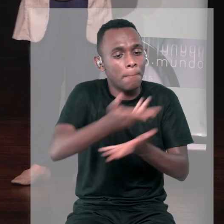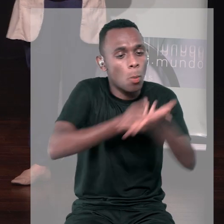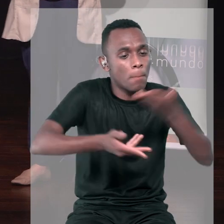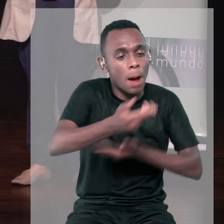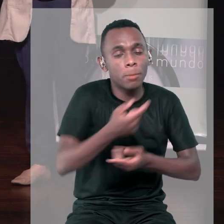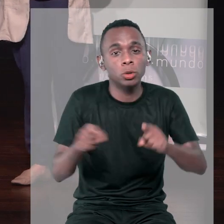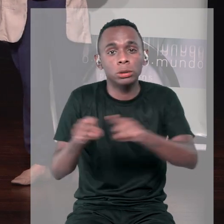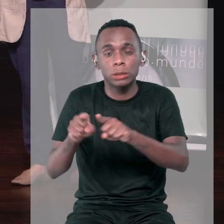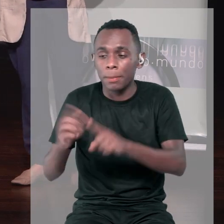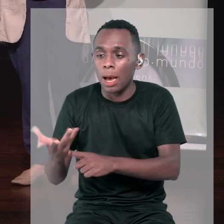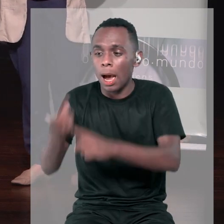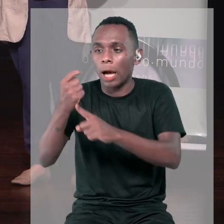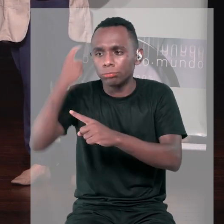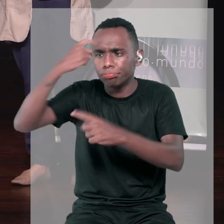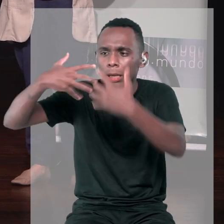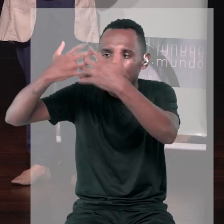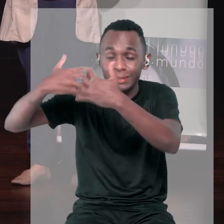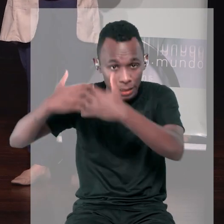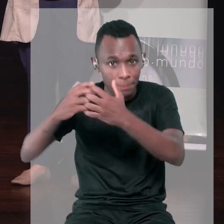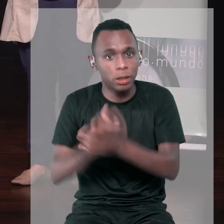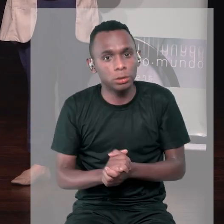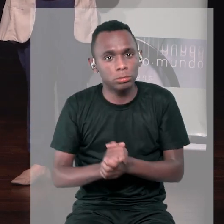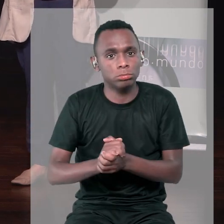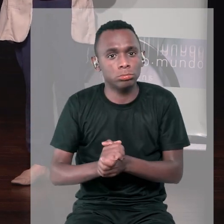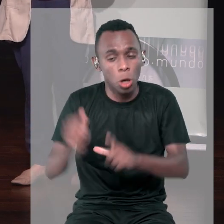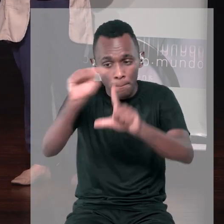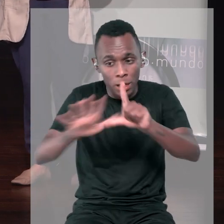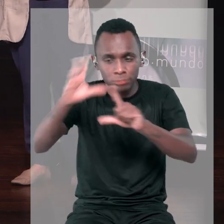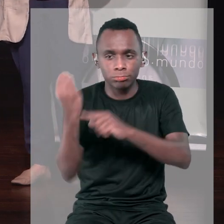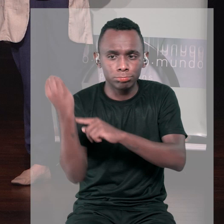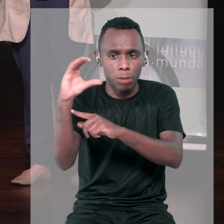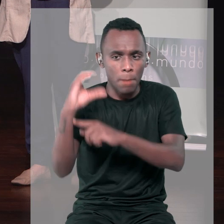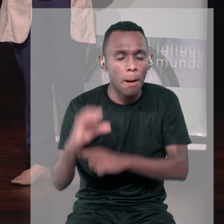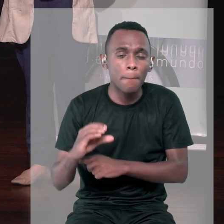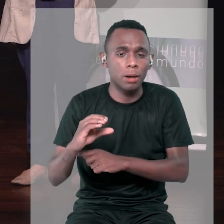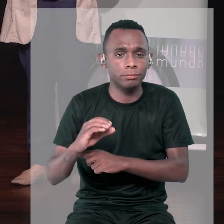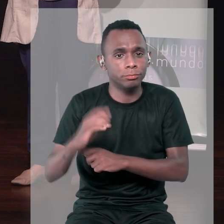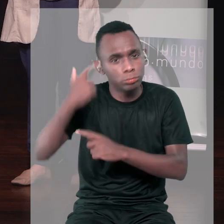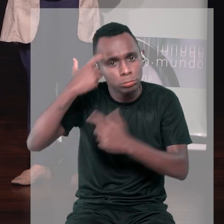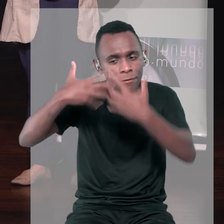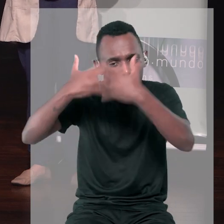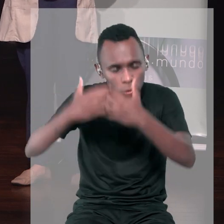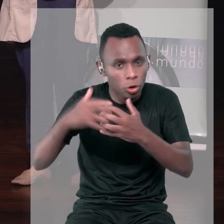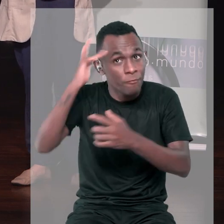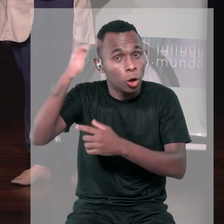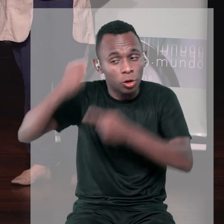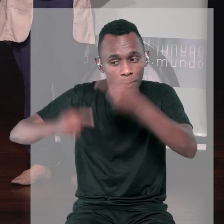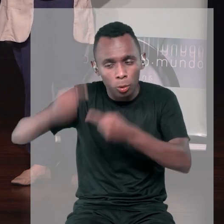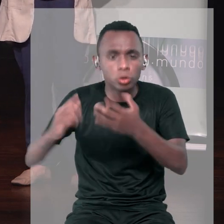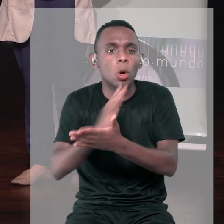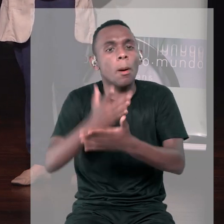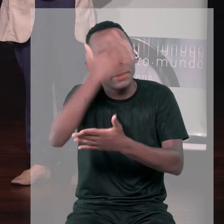Papo e a Arte Pensamento, uma plataforma que publica ensaios filosóficos e políticos de autores